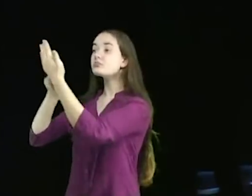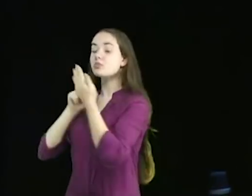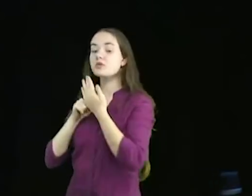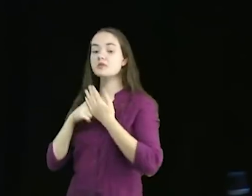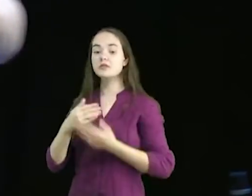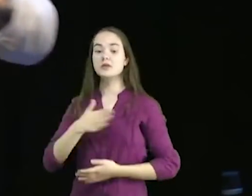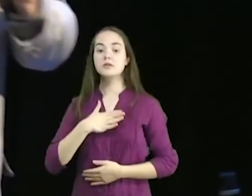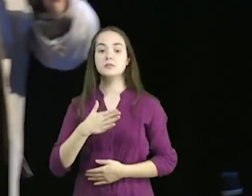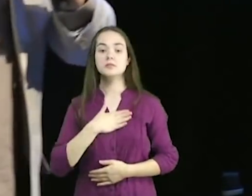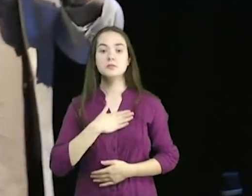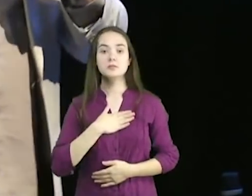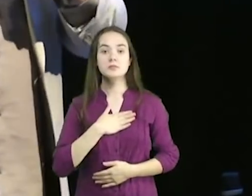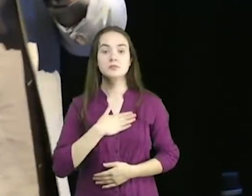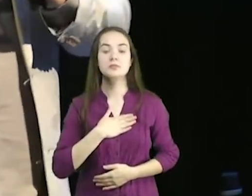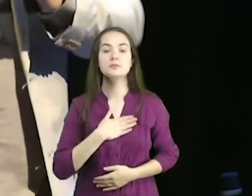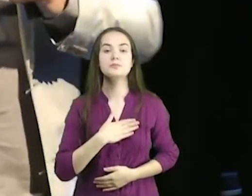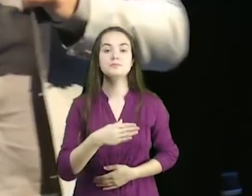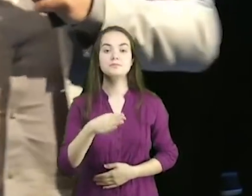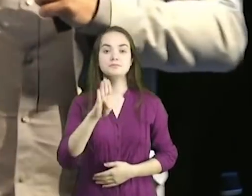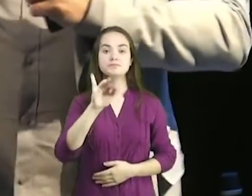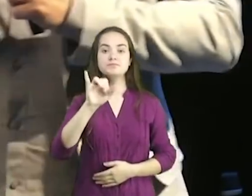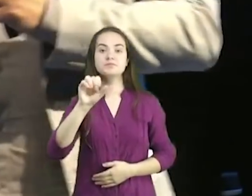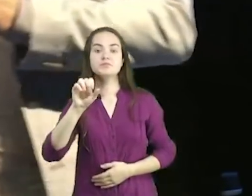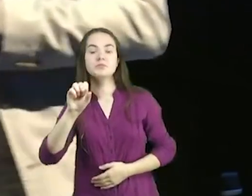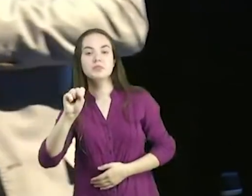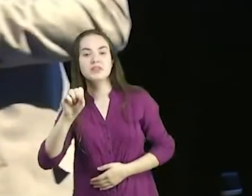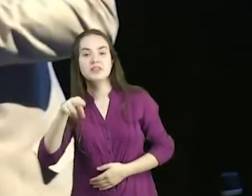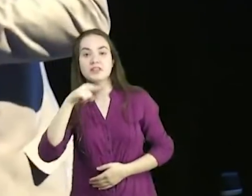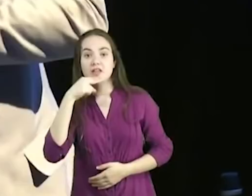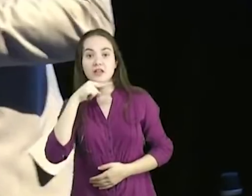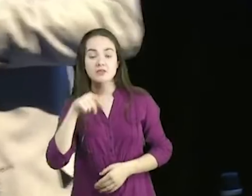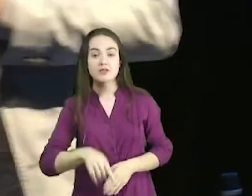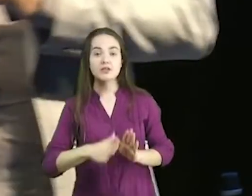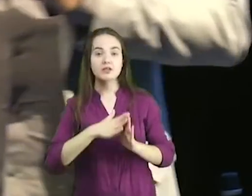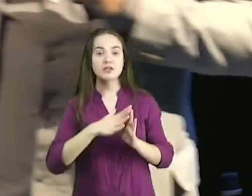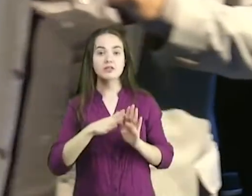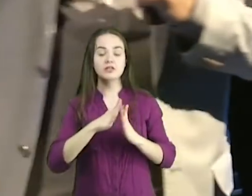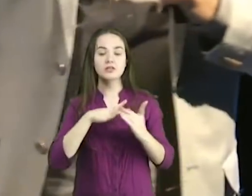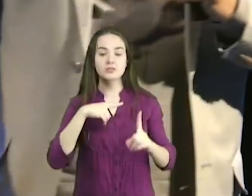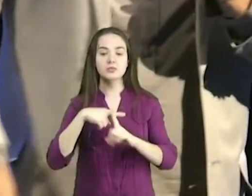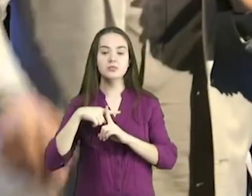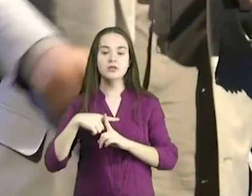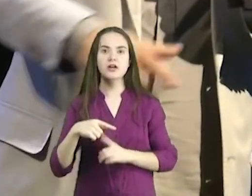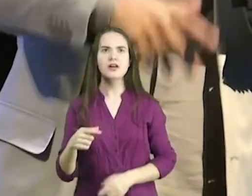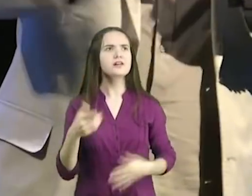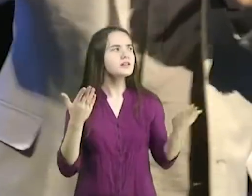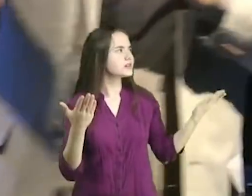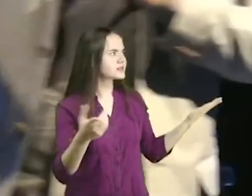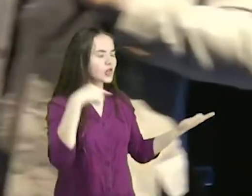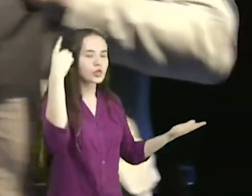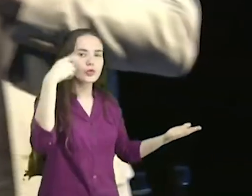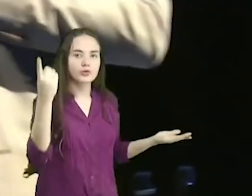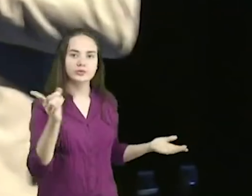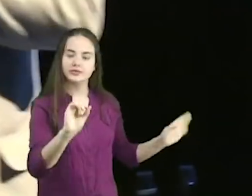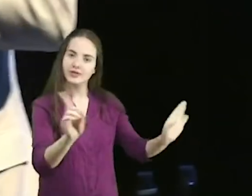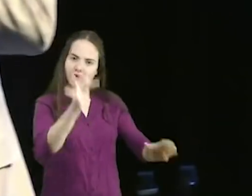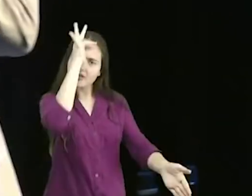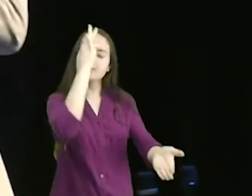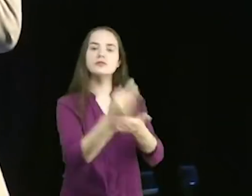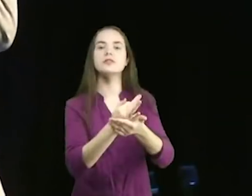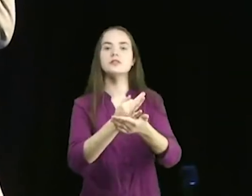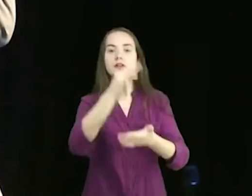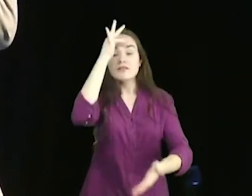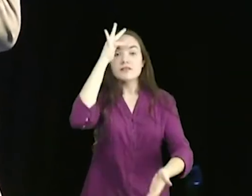bisnetos aqui na IBBR. Pastor, o senhor está louco? Não, eu tenho fé. E a fé parece loucura para aquele que não